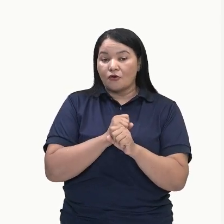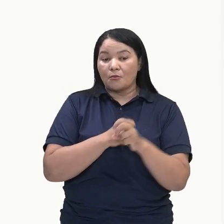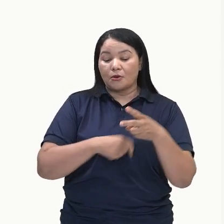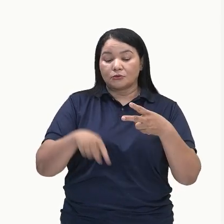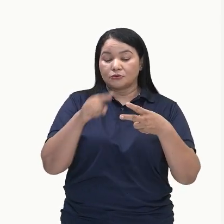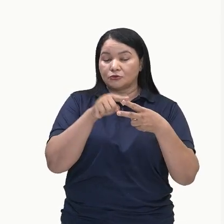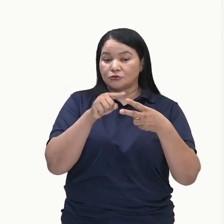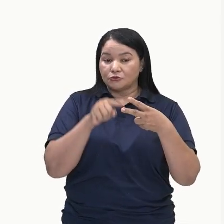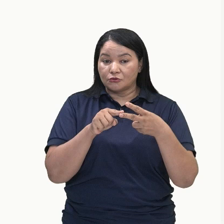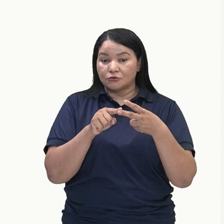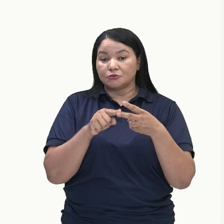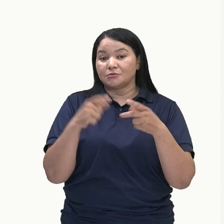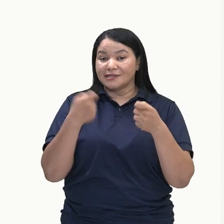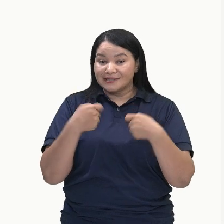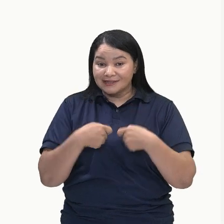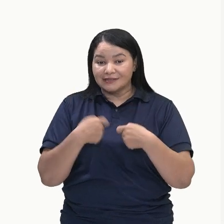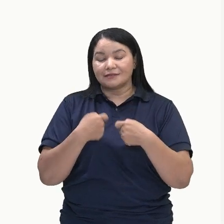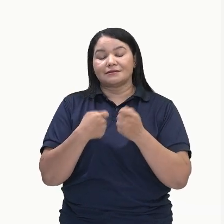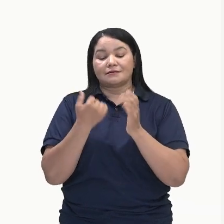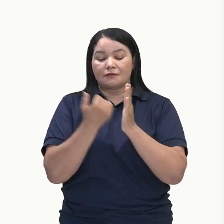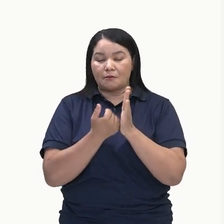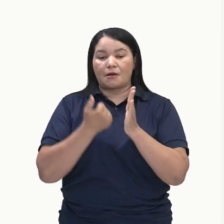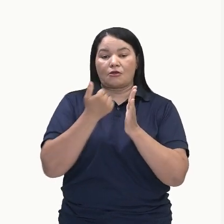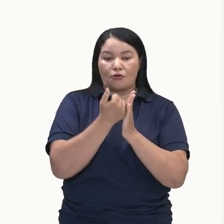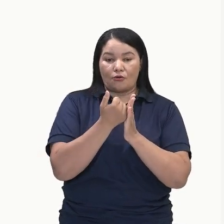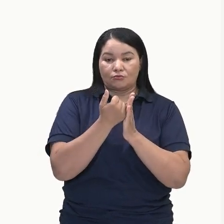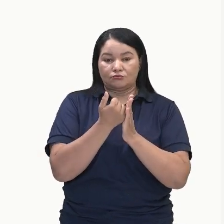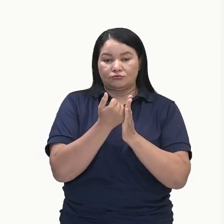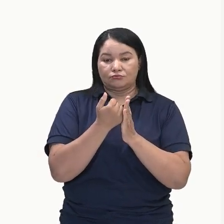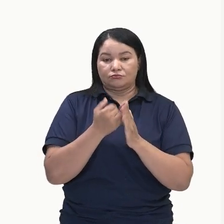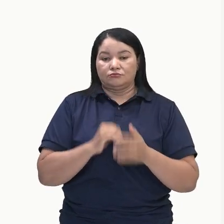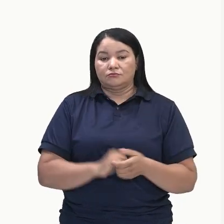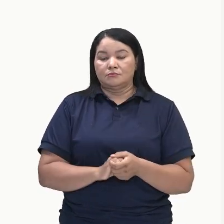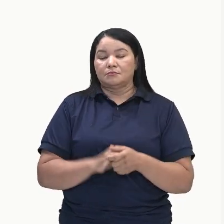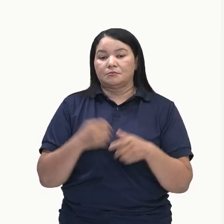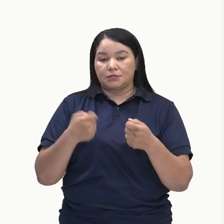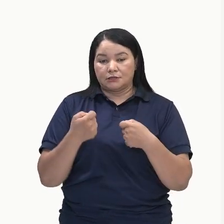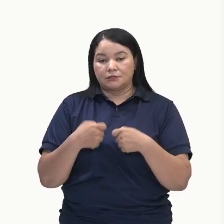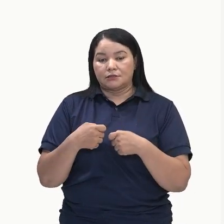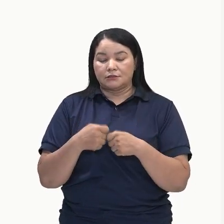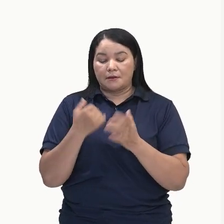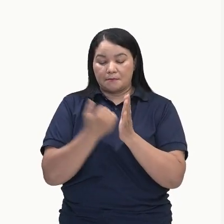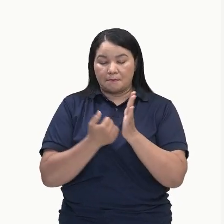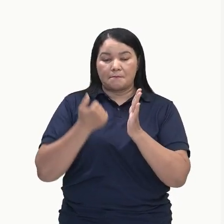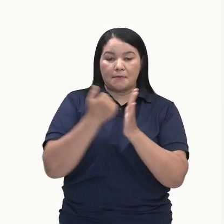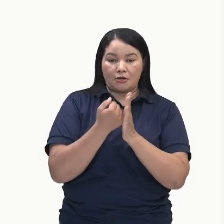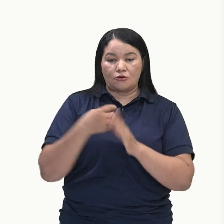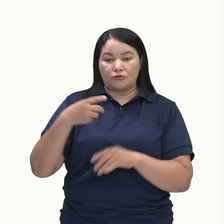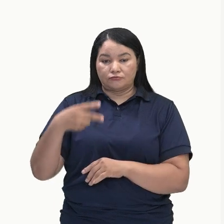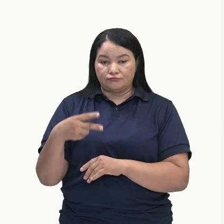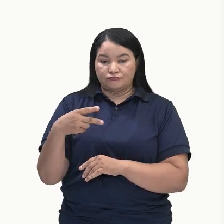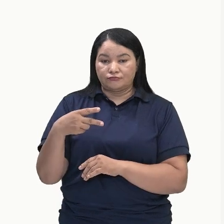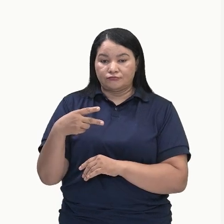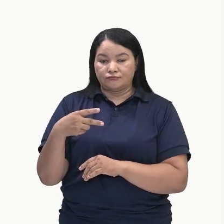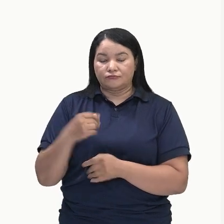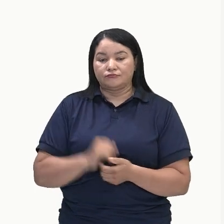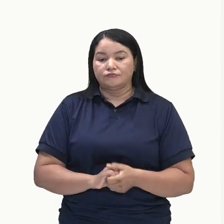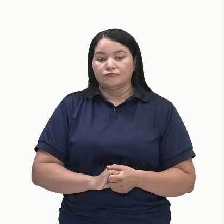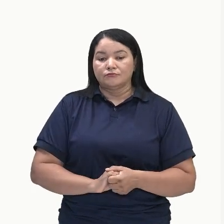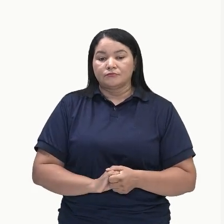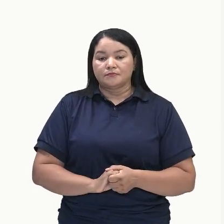ser maior. Então, a soma aqui tem que ser maior. Então, agora,